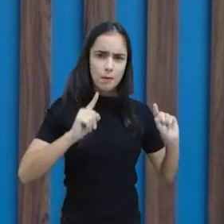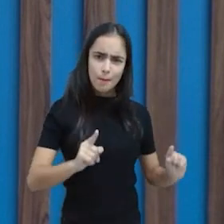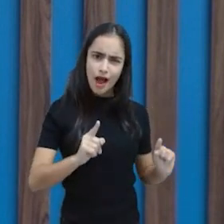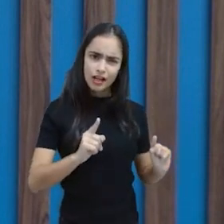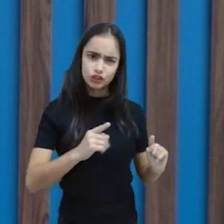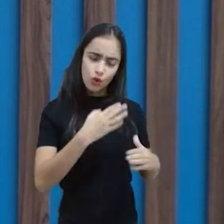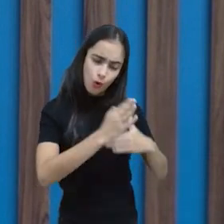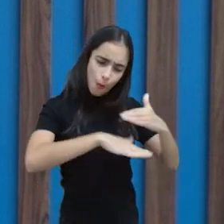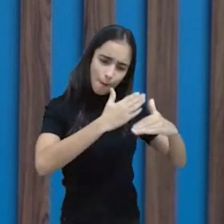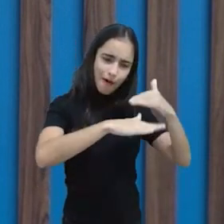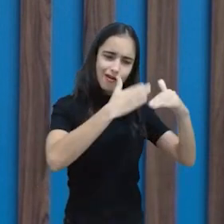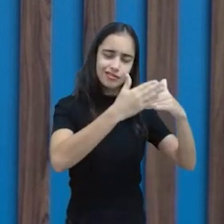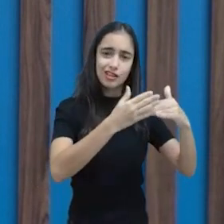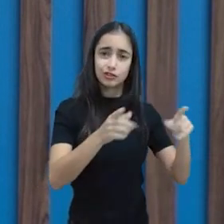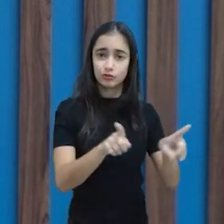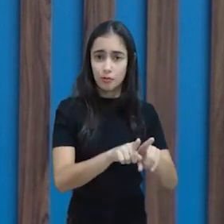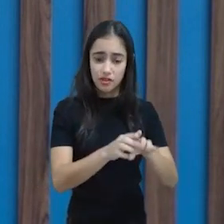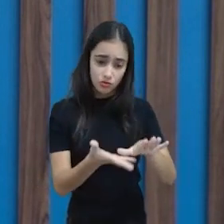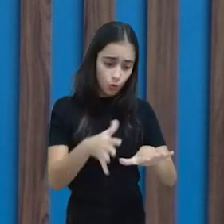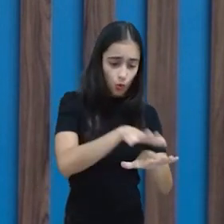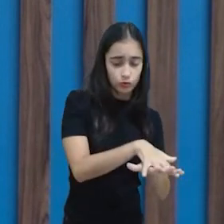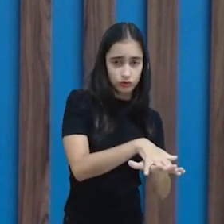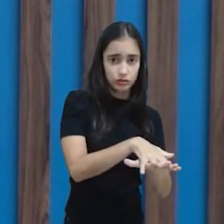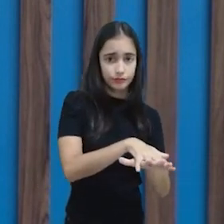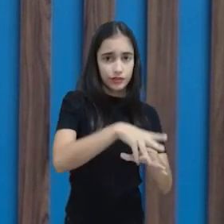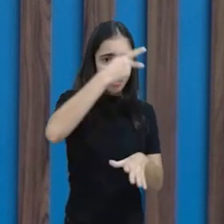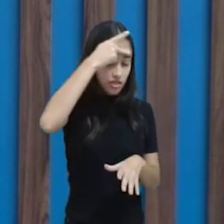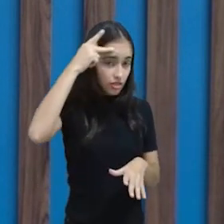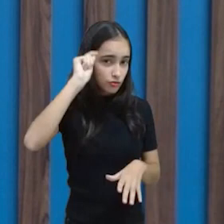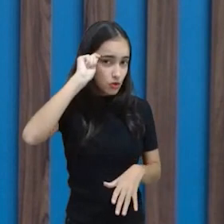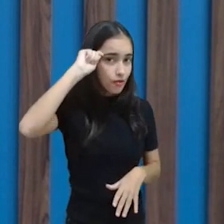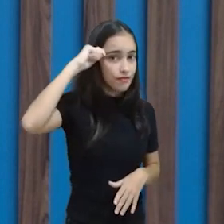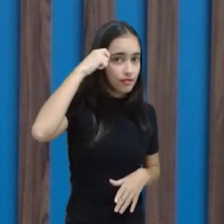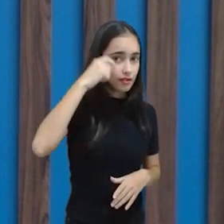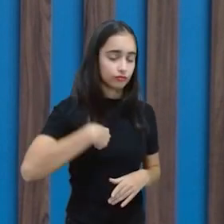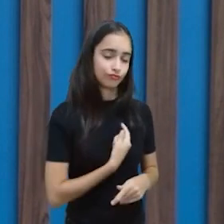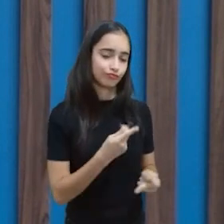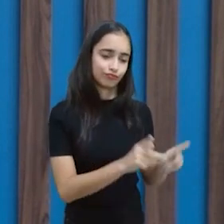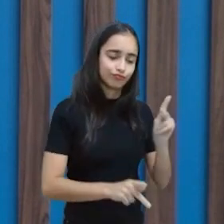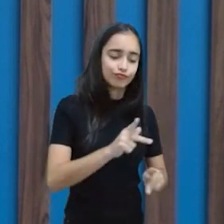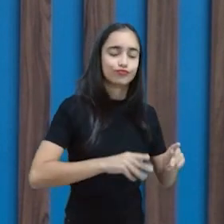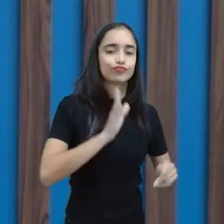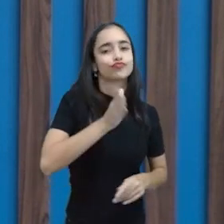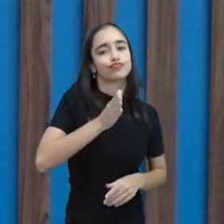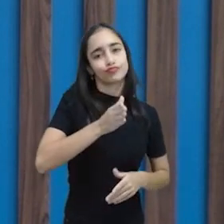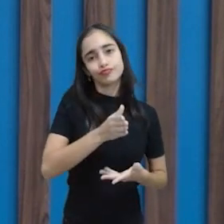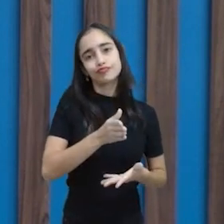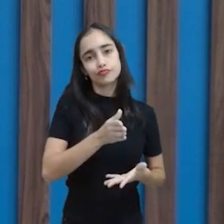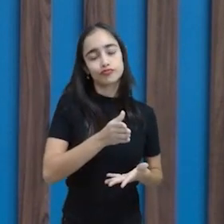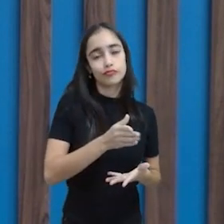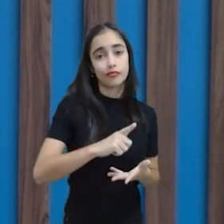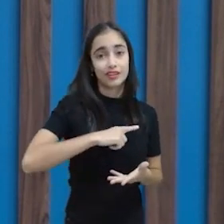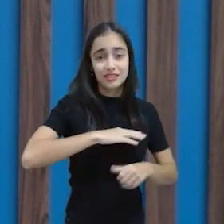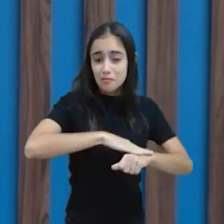esse processo todo de inclusão, né, das pessoas negras na nossa população, ele já leva